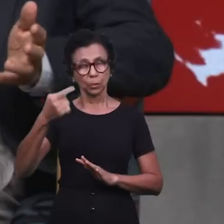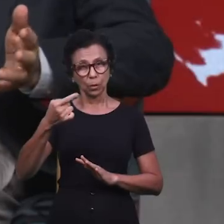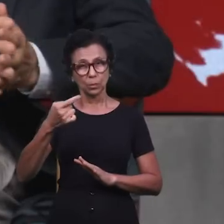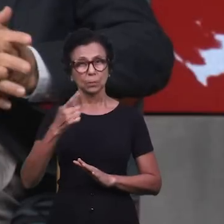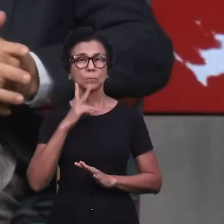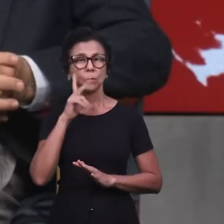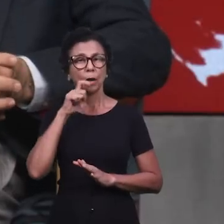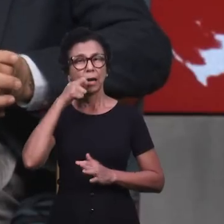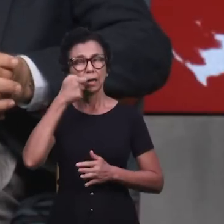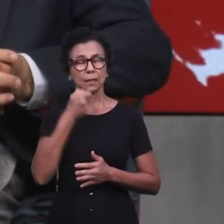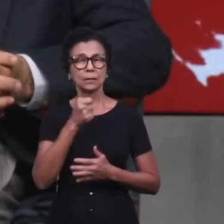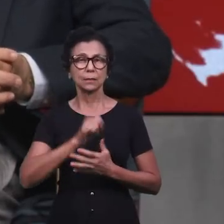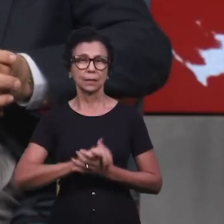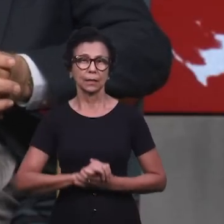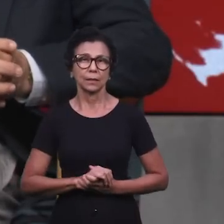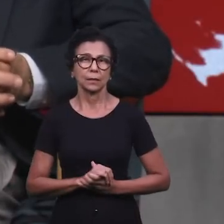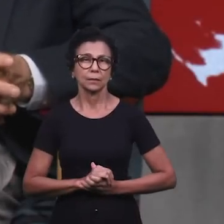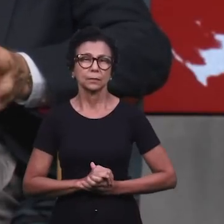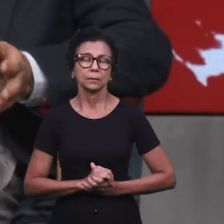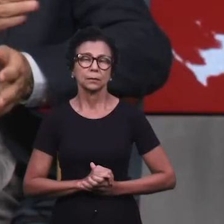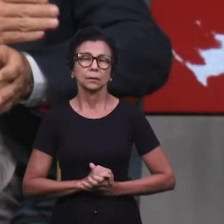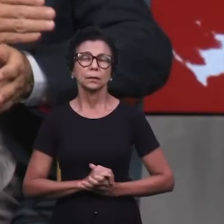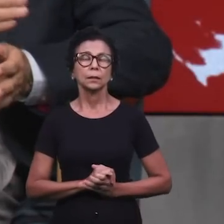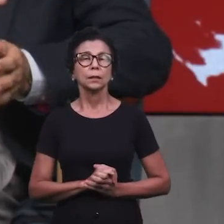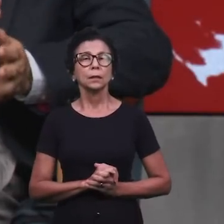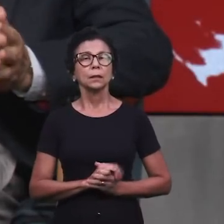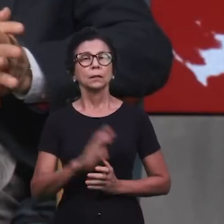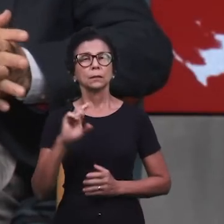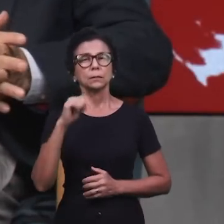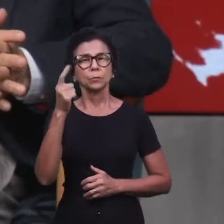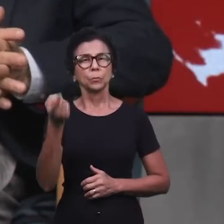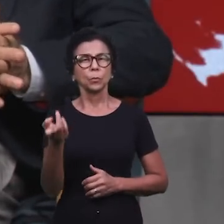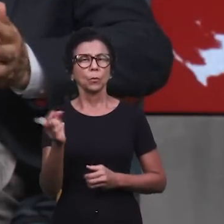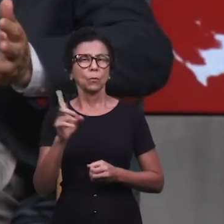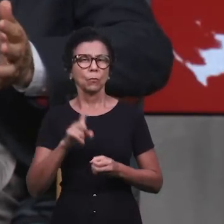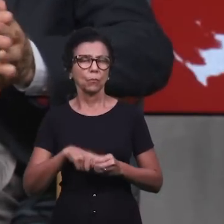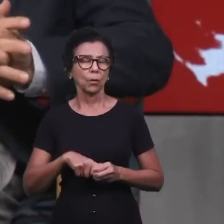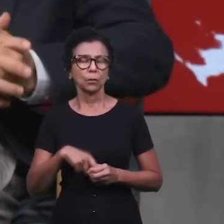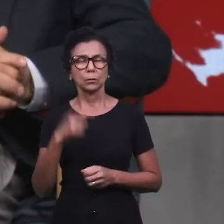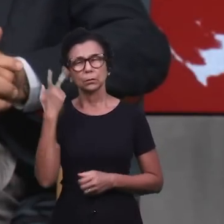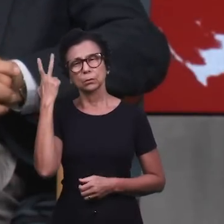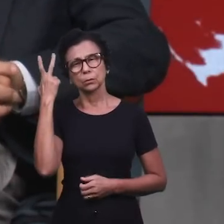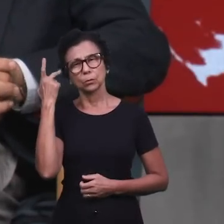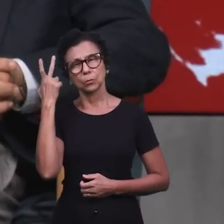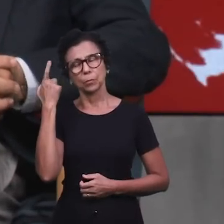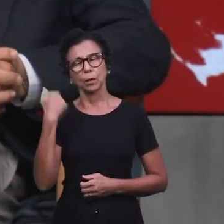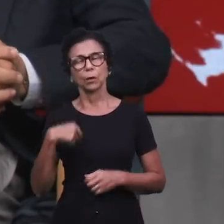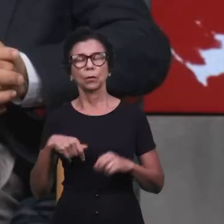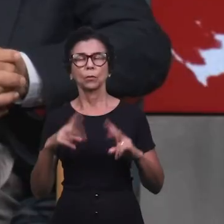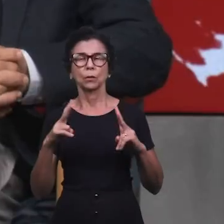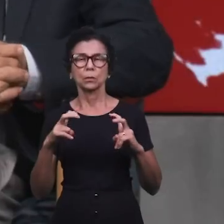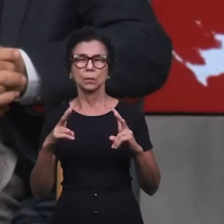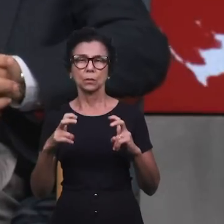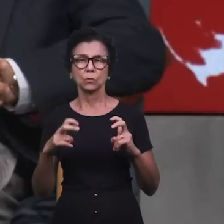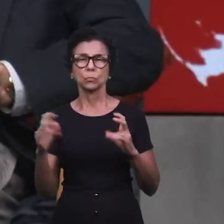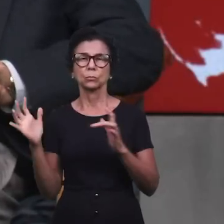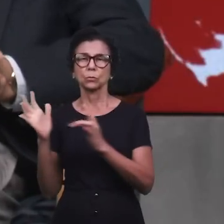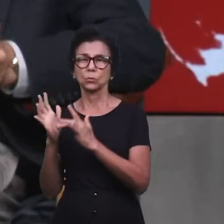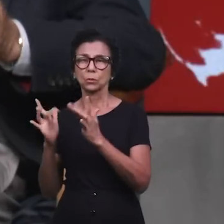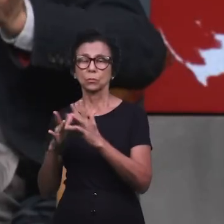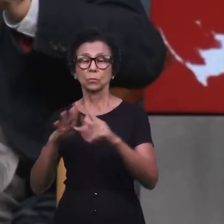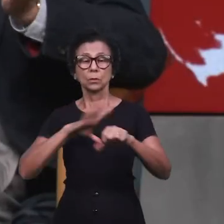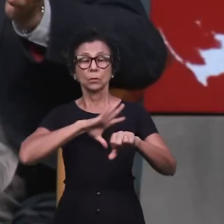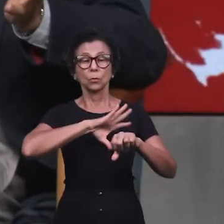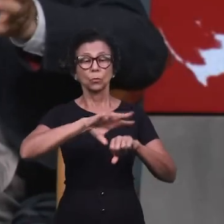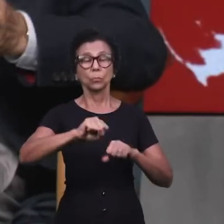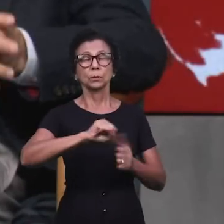segundo programa, nós então voltamos à nossa sequência sobre as curas que Jesus realizou